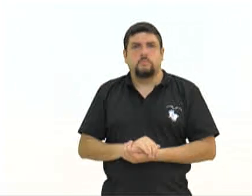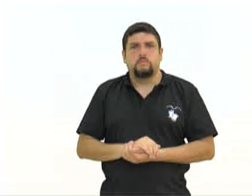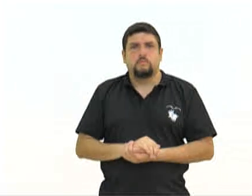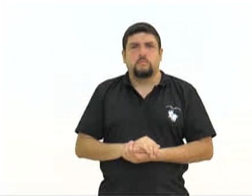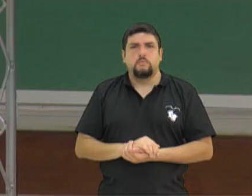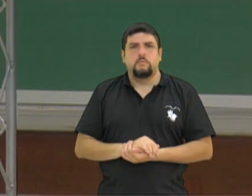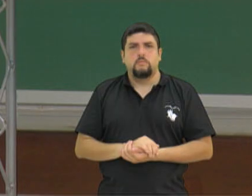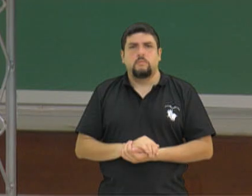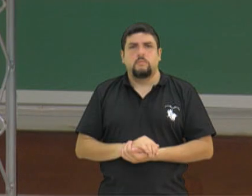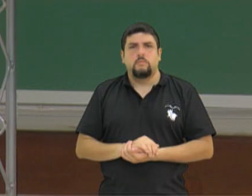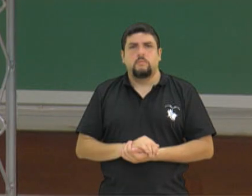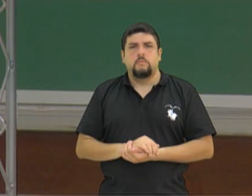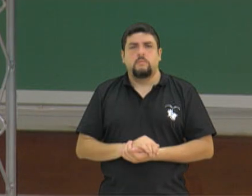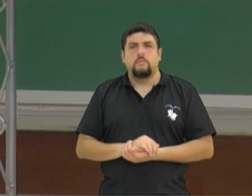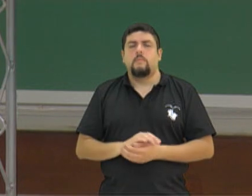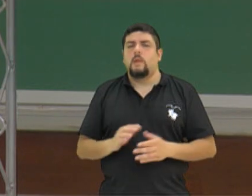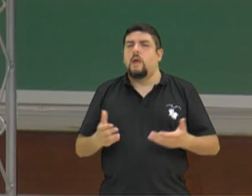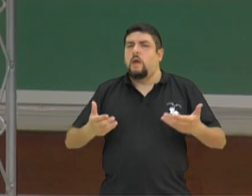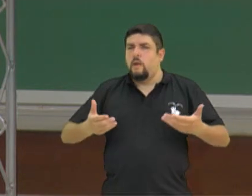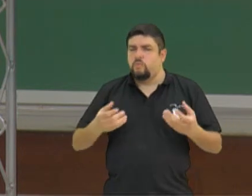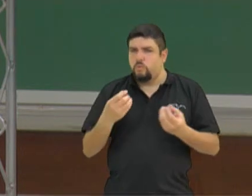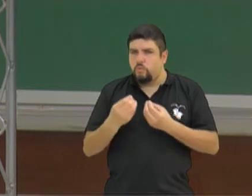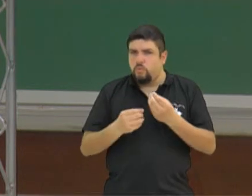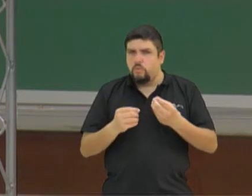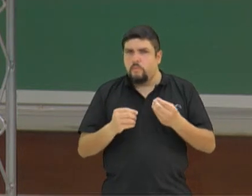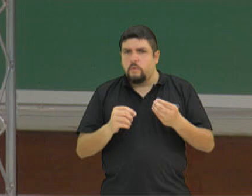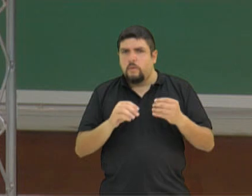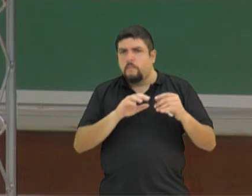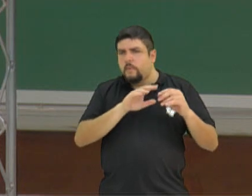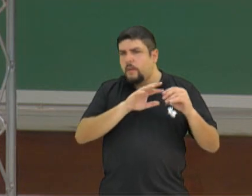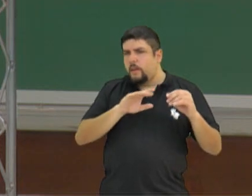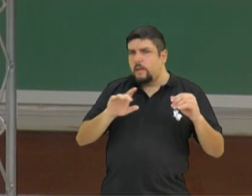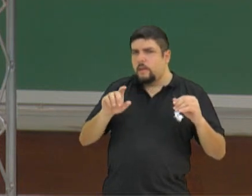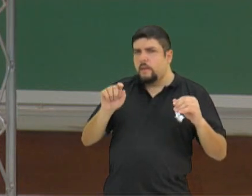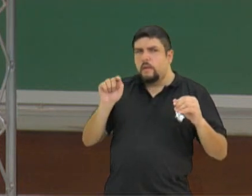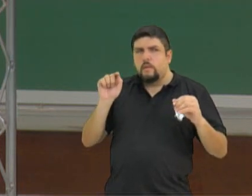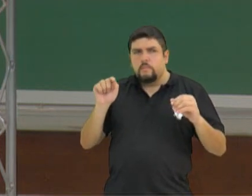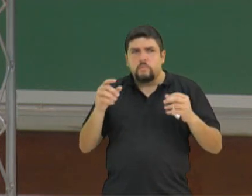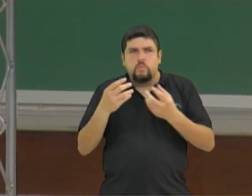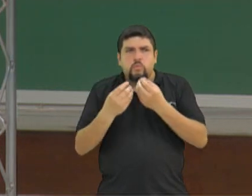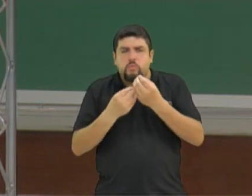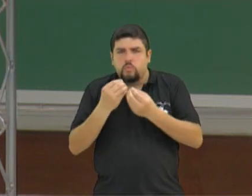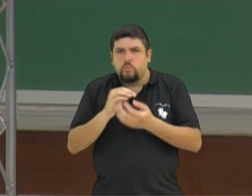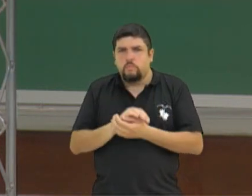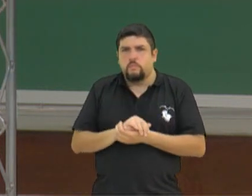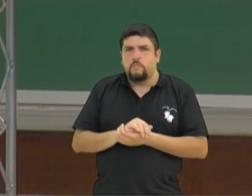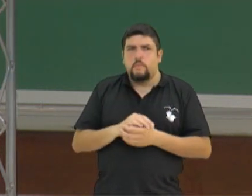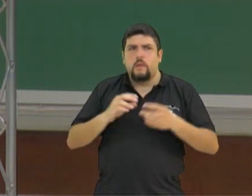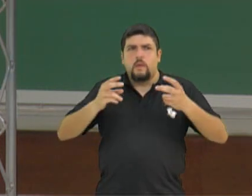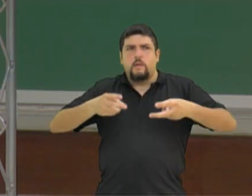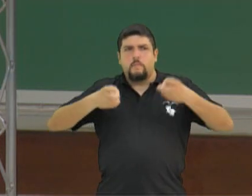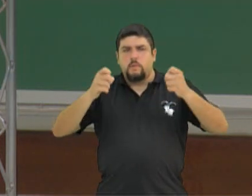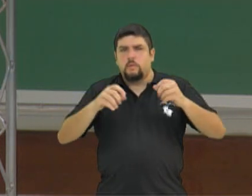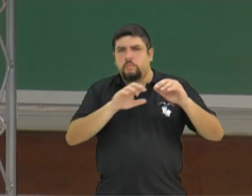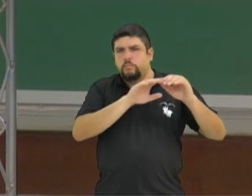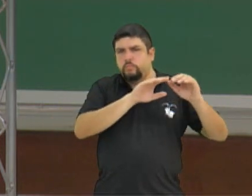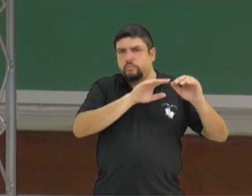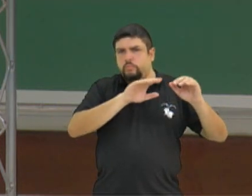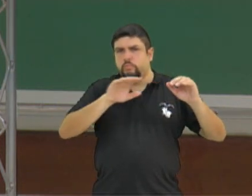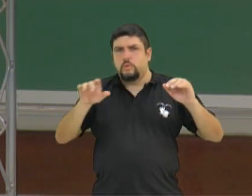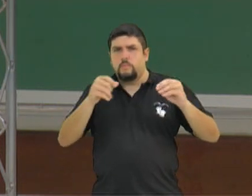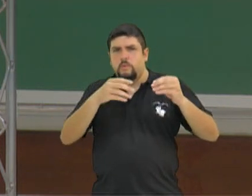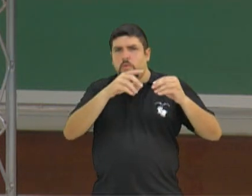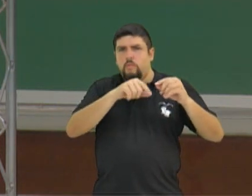atenção agora com relação à pontuação utilizada aqui no finalzinho desse fragmento de texto. Observem que nós temos aqui